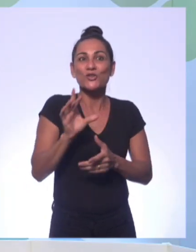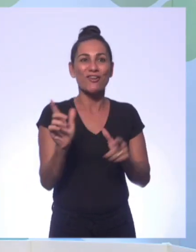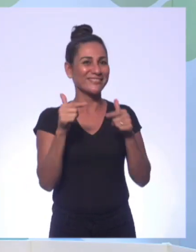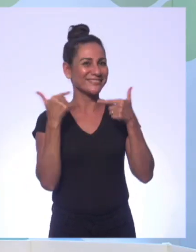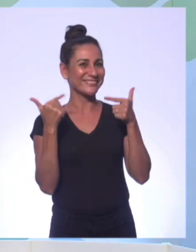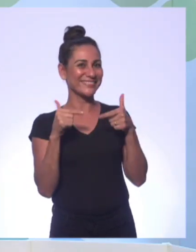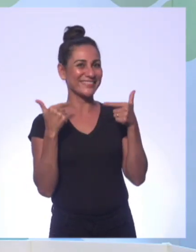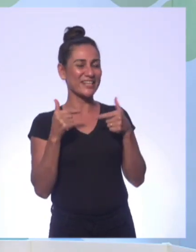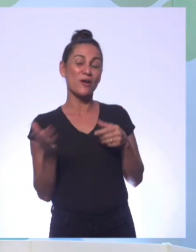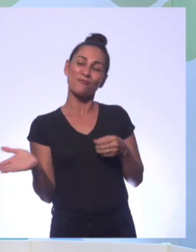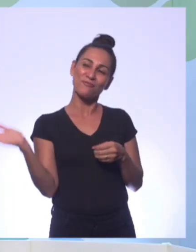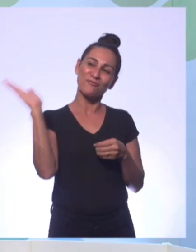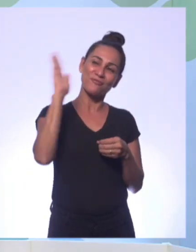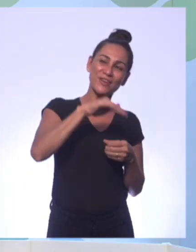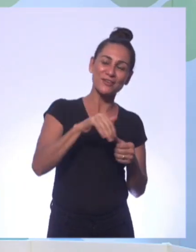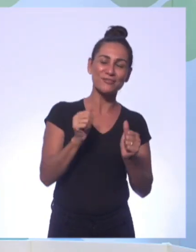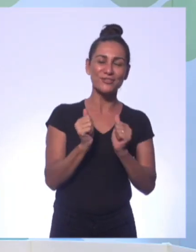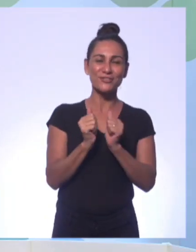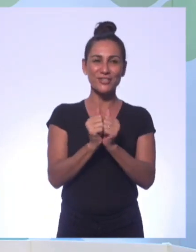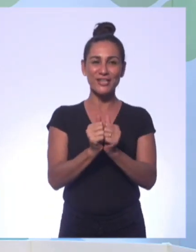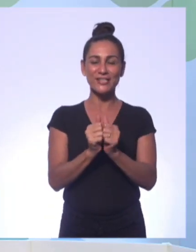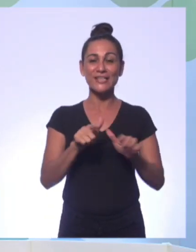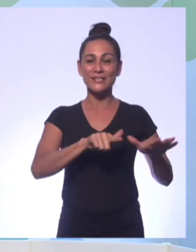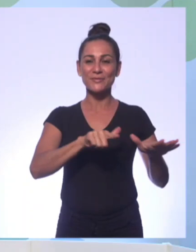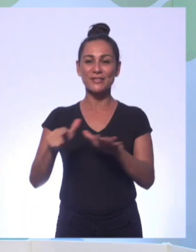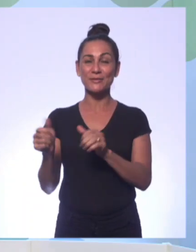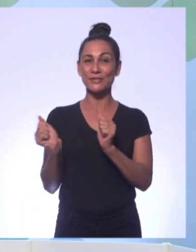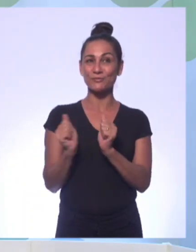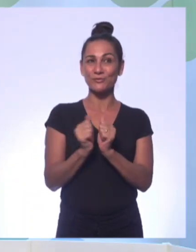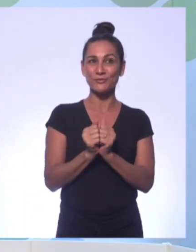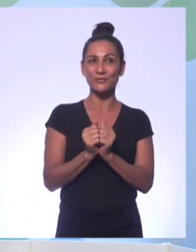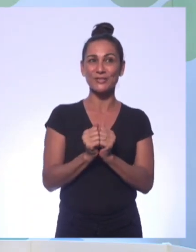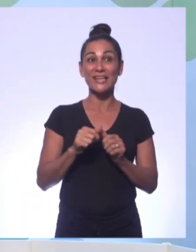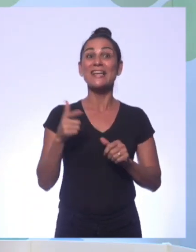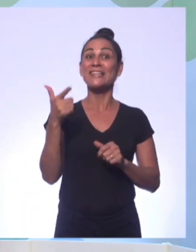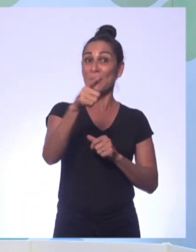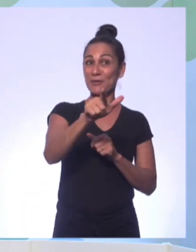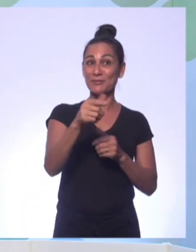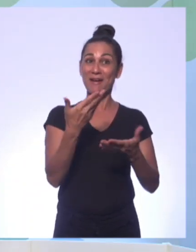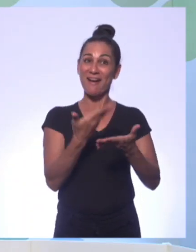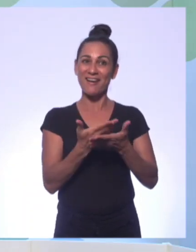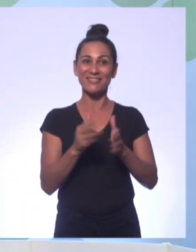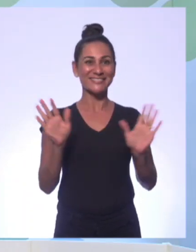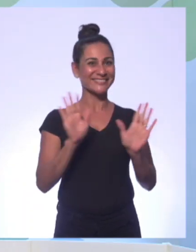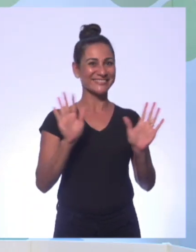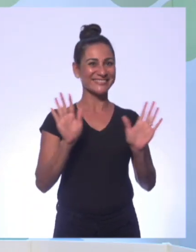Então, venham com a gente. Semana que vem, estamos juntas. Exato. Até a nossa próxima aula.